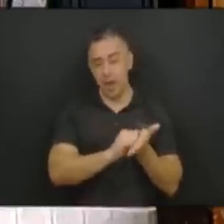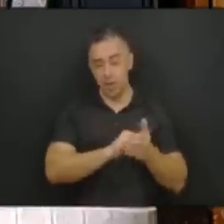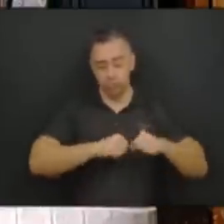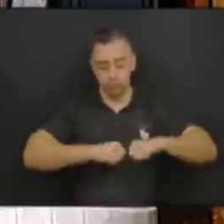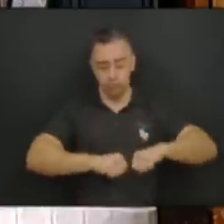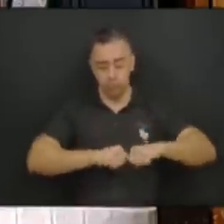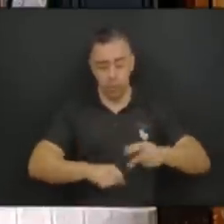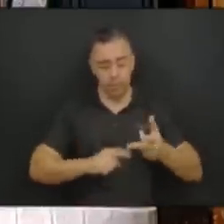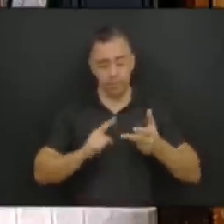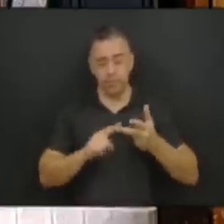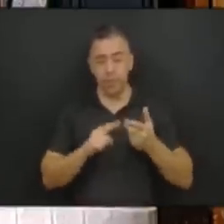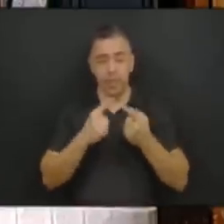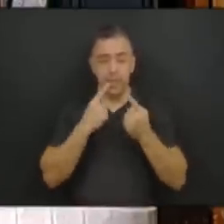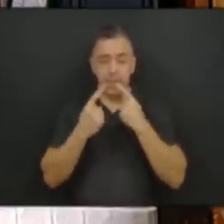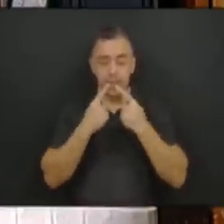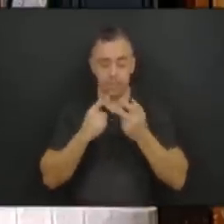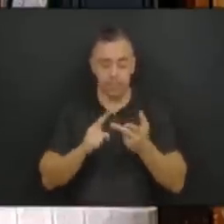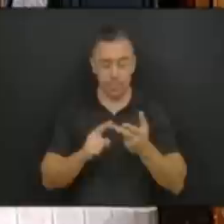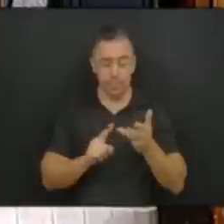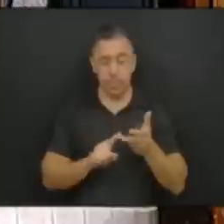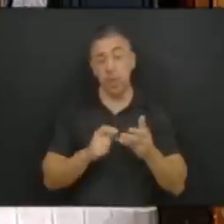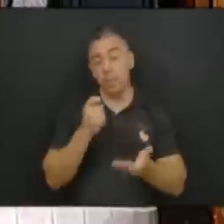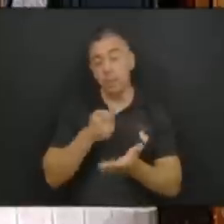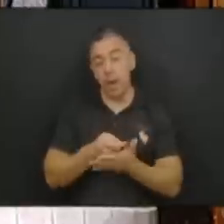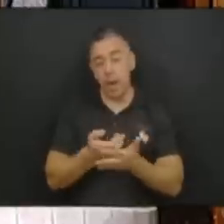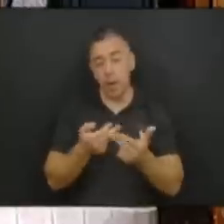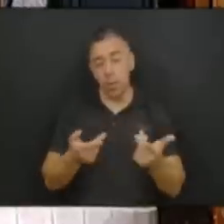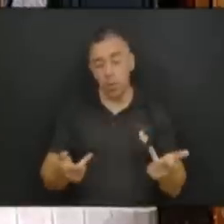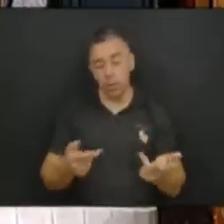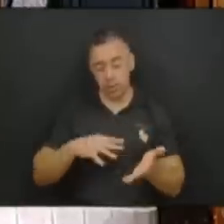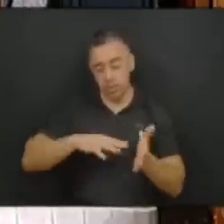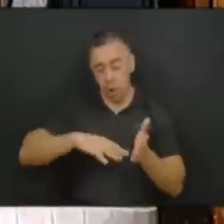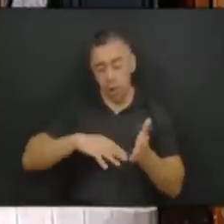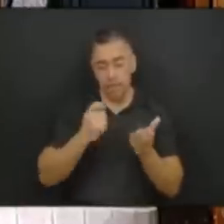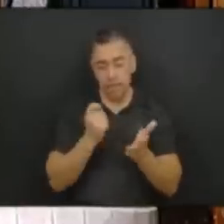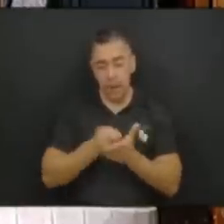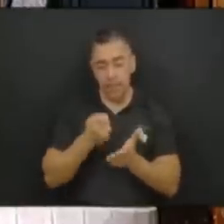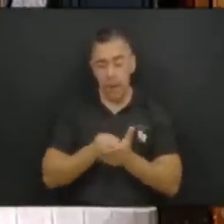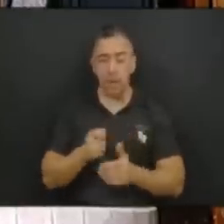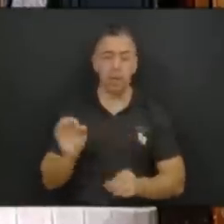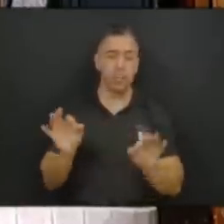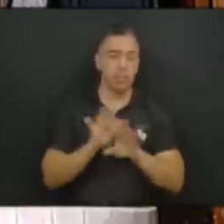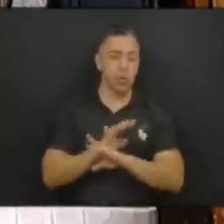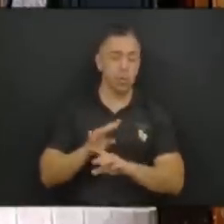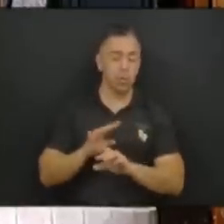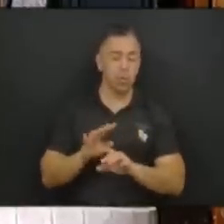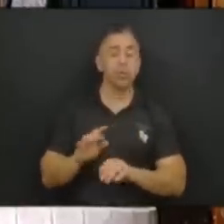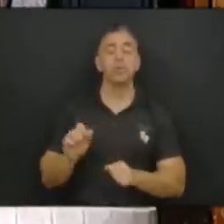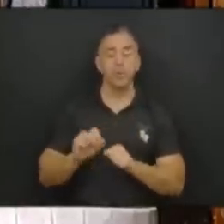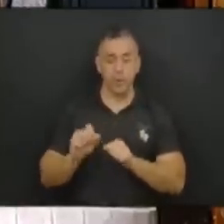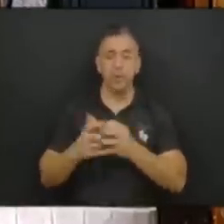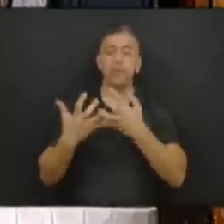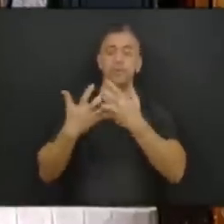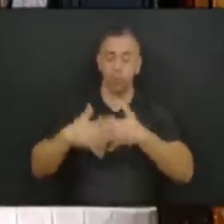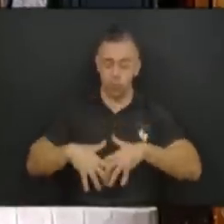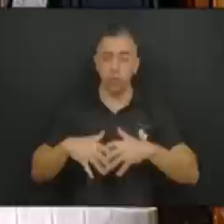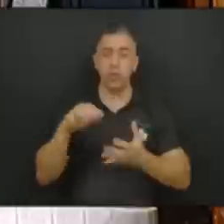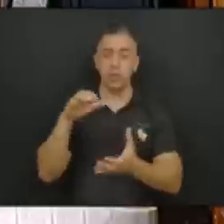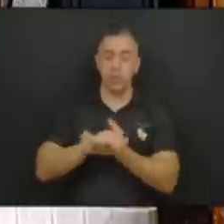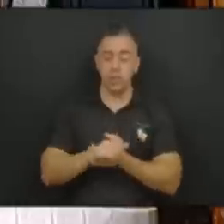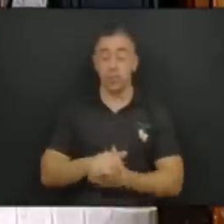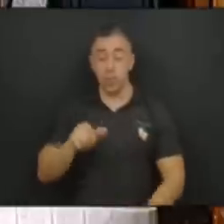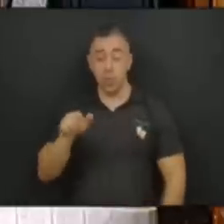depois da festa tem que pagar boleto depois da festa você tem que fazer o casamento funcionar Juninho